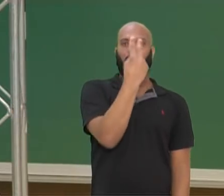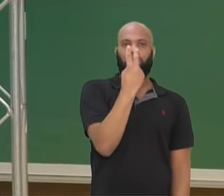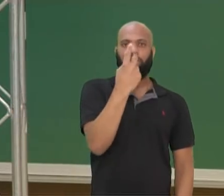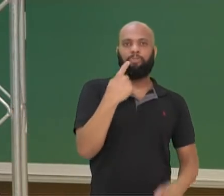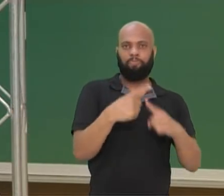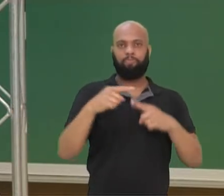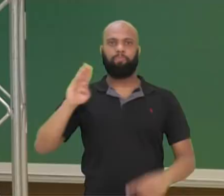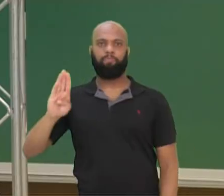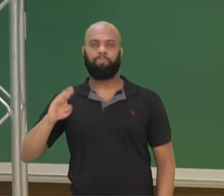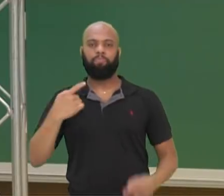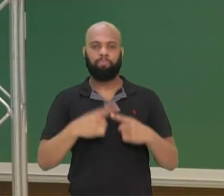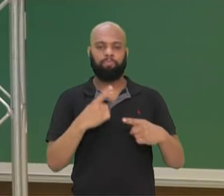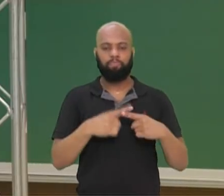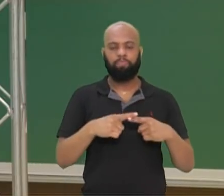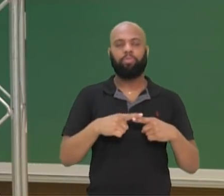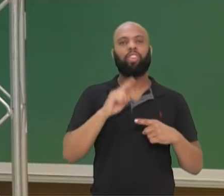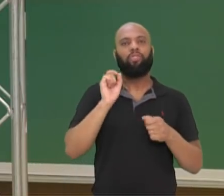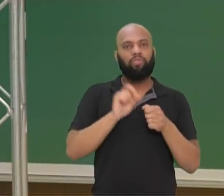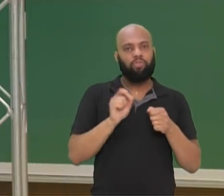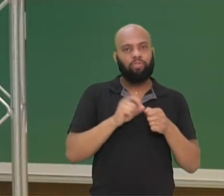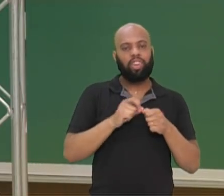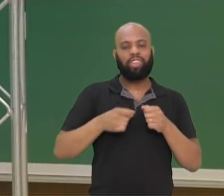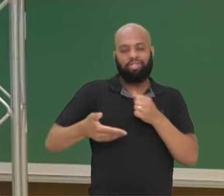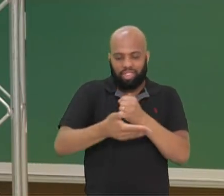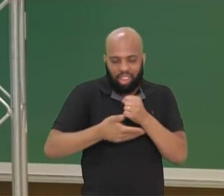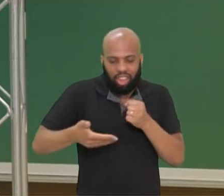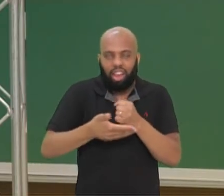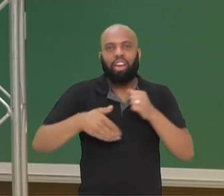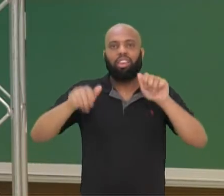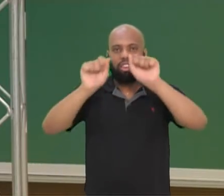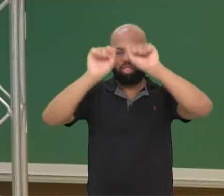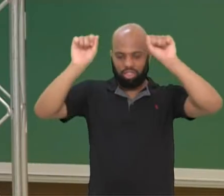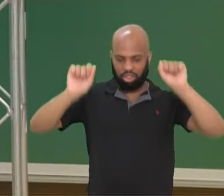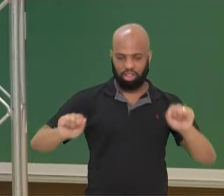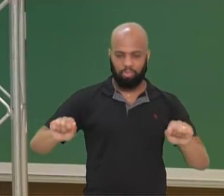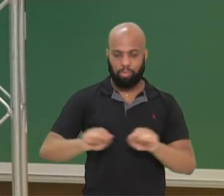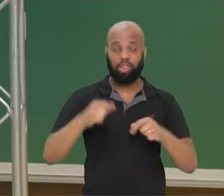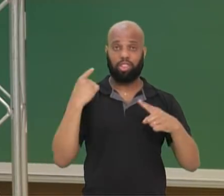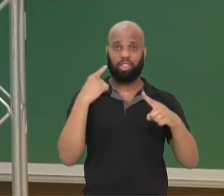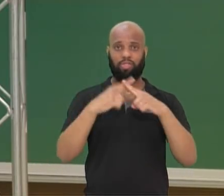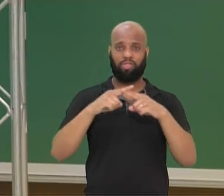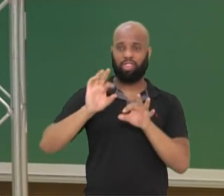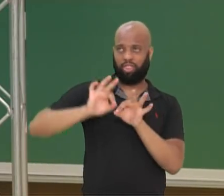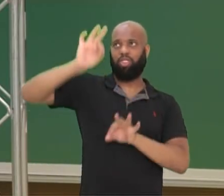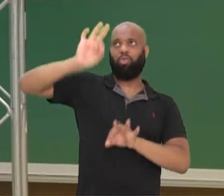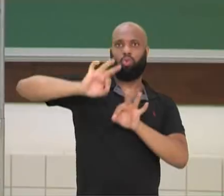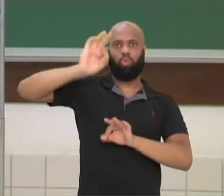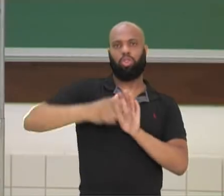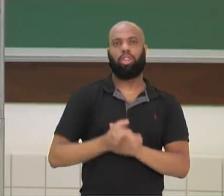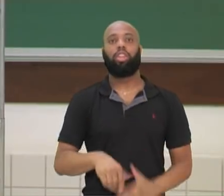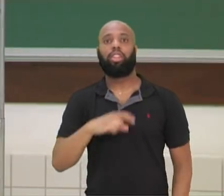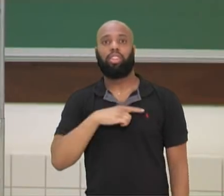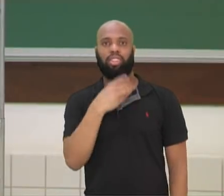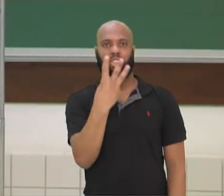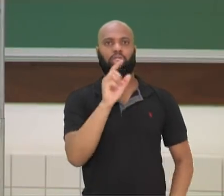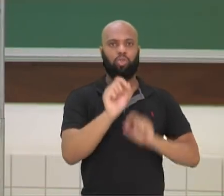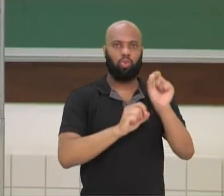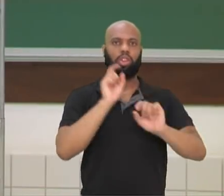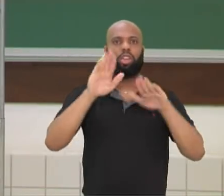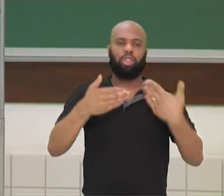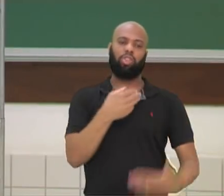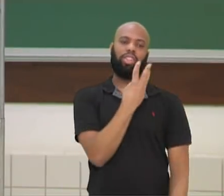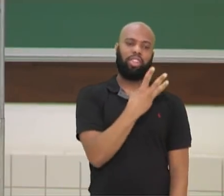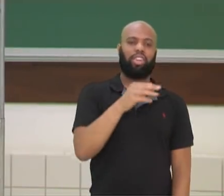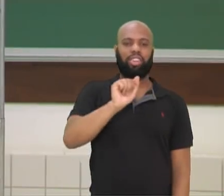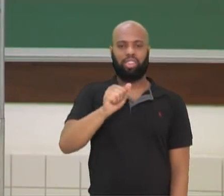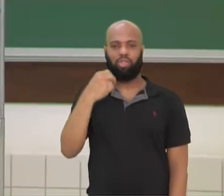base é AB vezes a altura A ao quadrado B. Como são 3 paralelepípedos, então vai ficar o quê? 3A ao quadrado